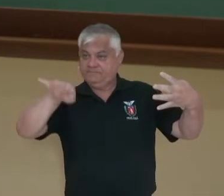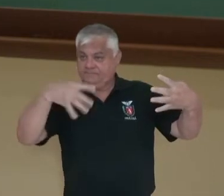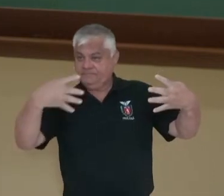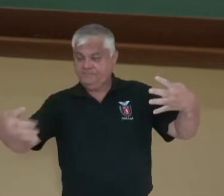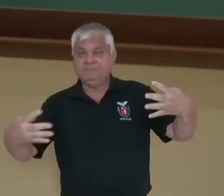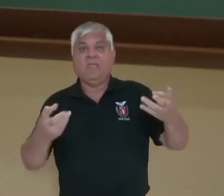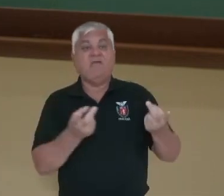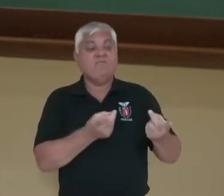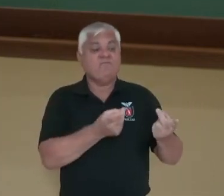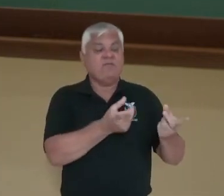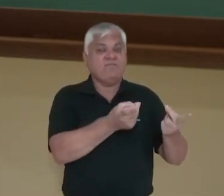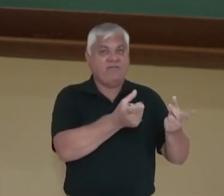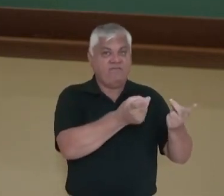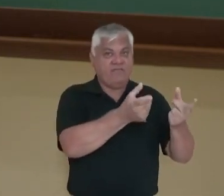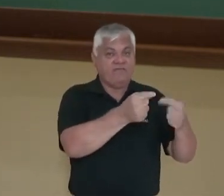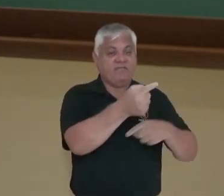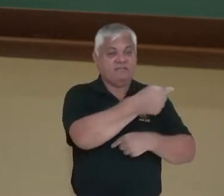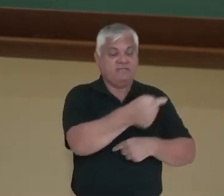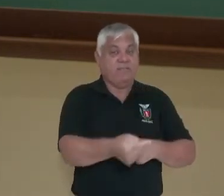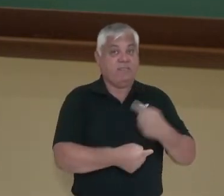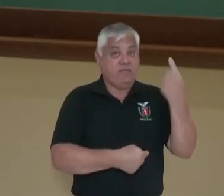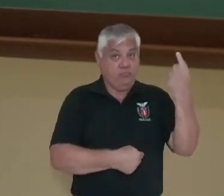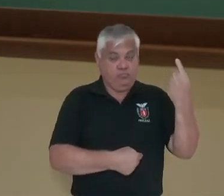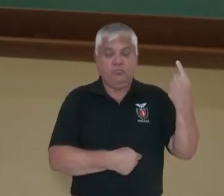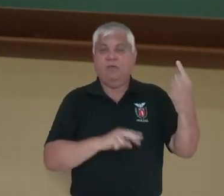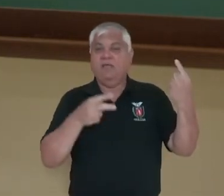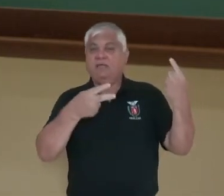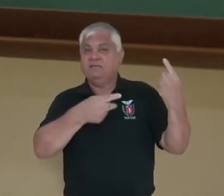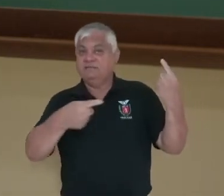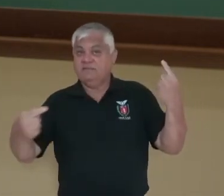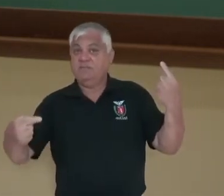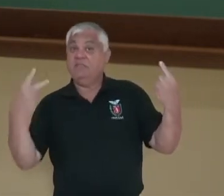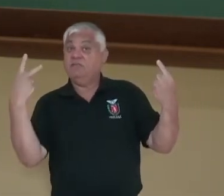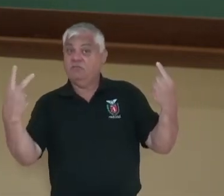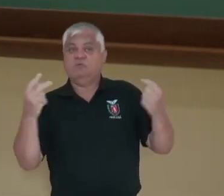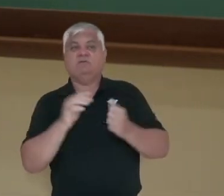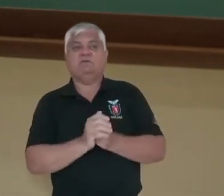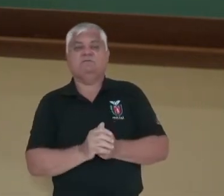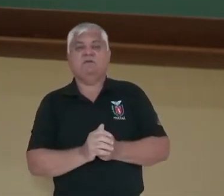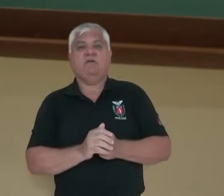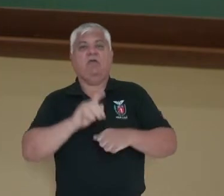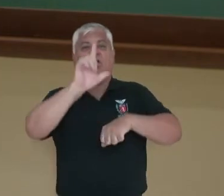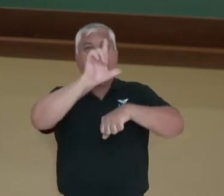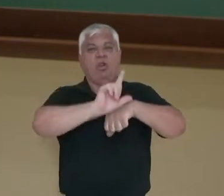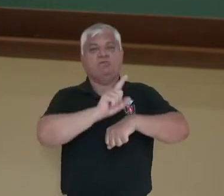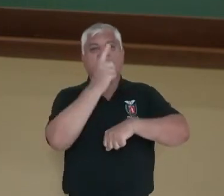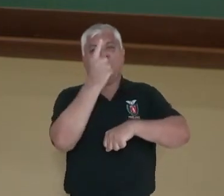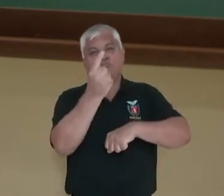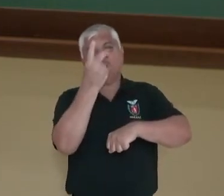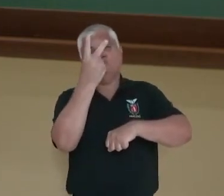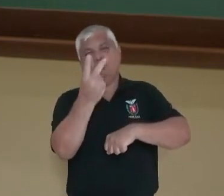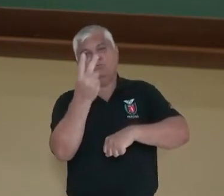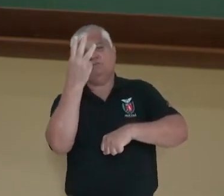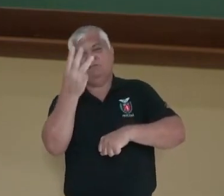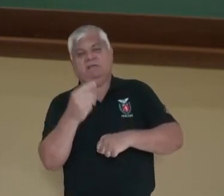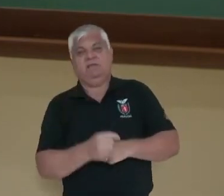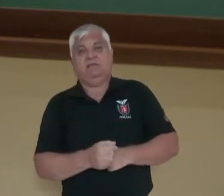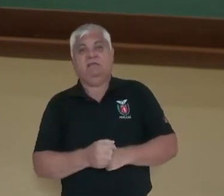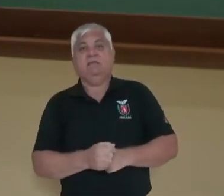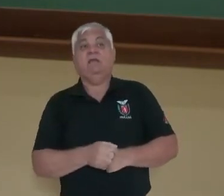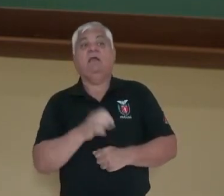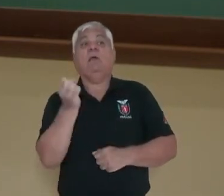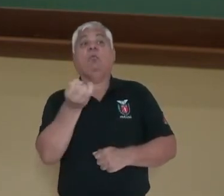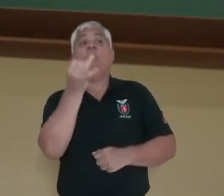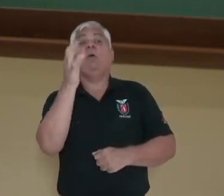as vendas na semana 1 e na semana 2. De quem, pessoal? Da loja 1, loja 2, loja 3... De